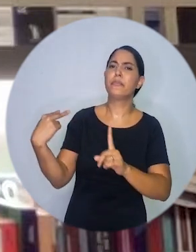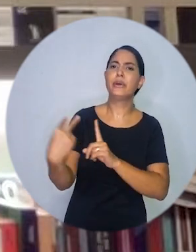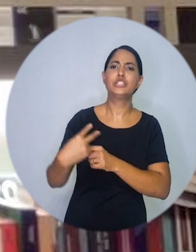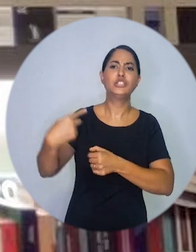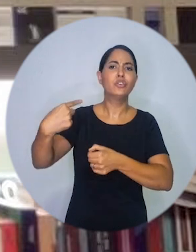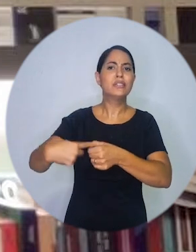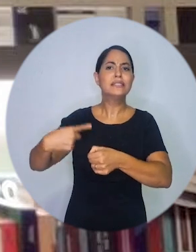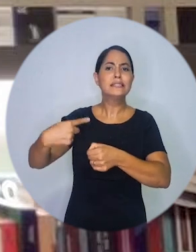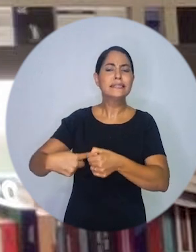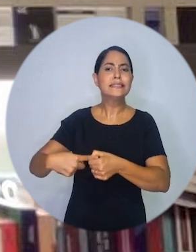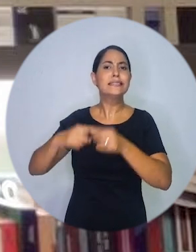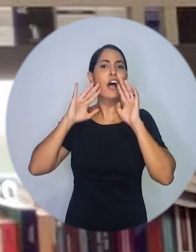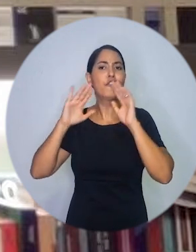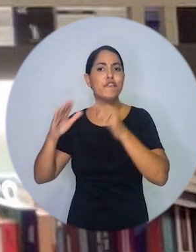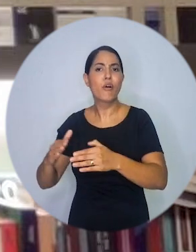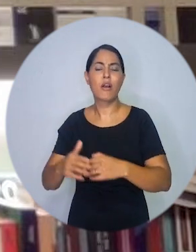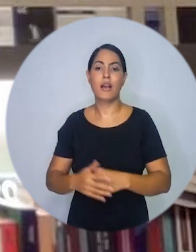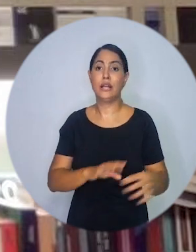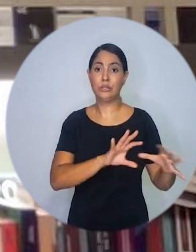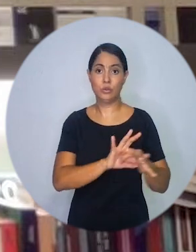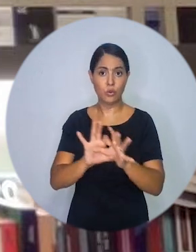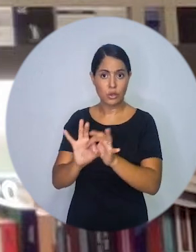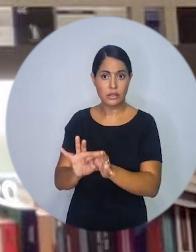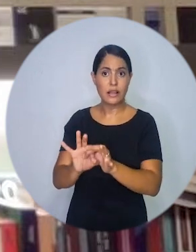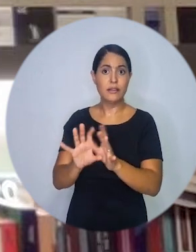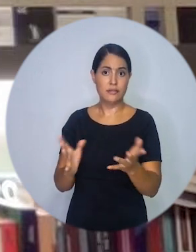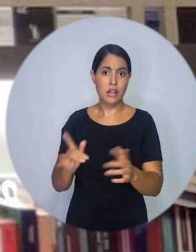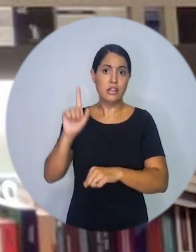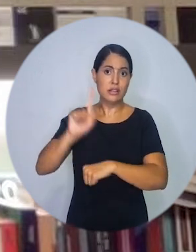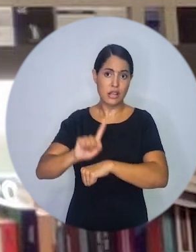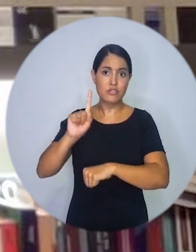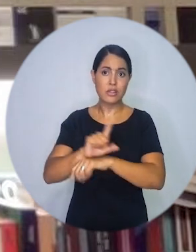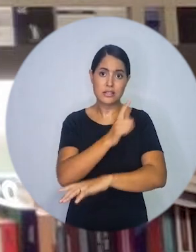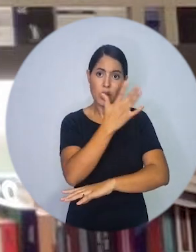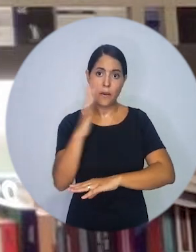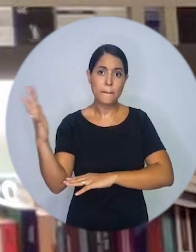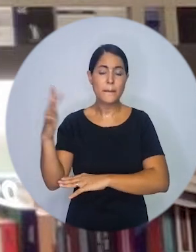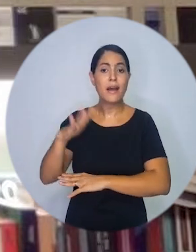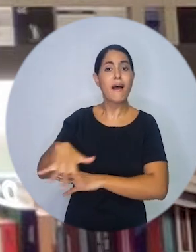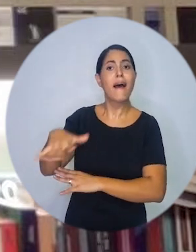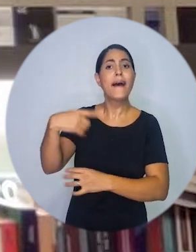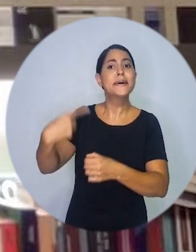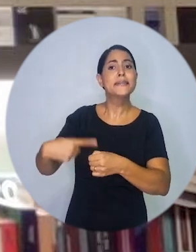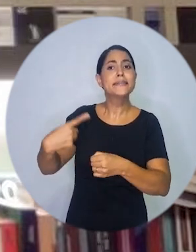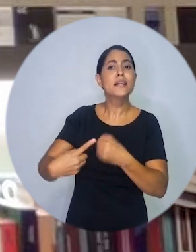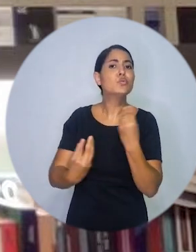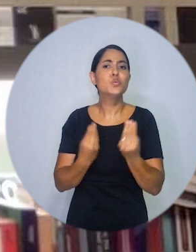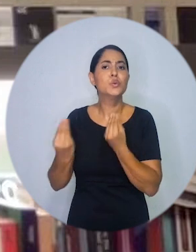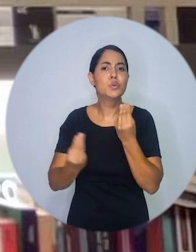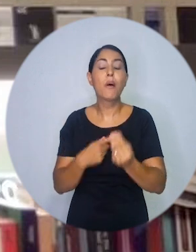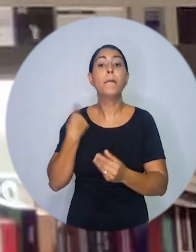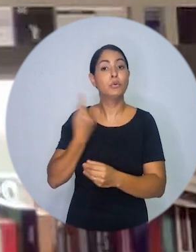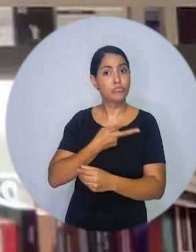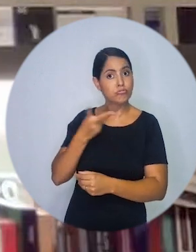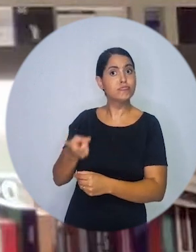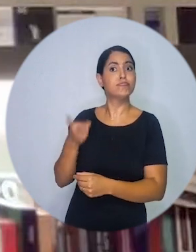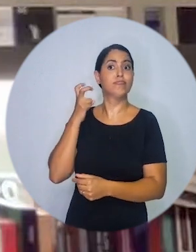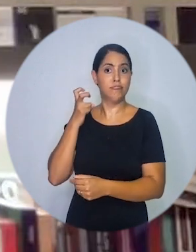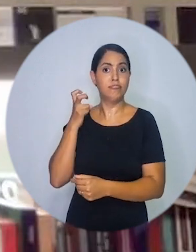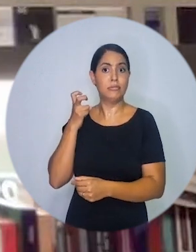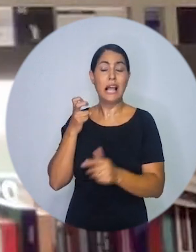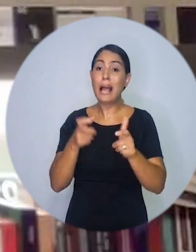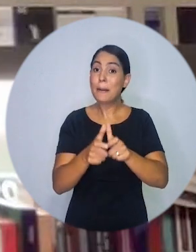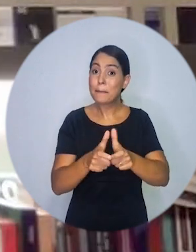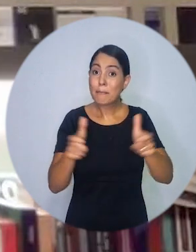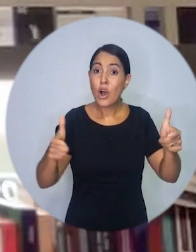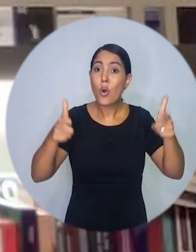mais para as cidades, olhar para a gestão ambiental das cidades, partindo da perspectiva que a nossa população